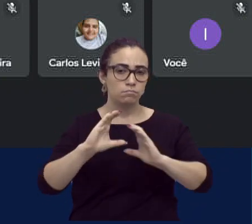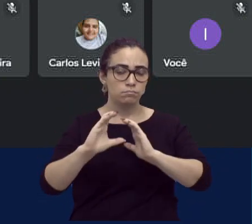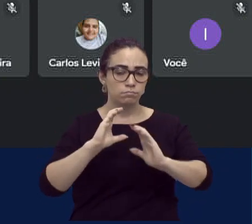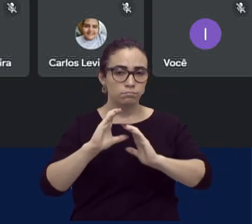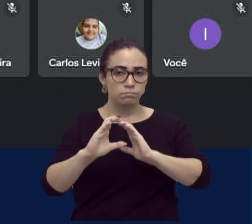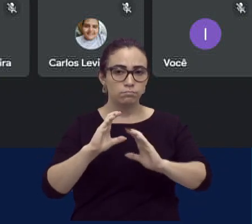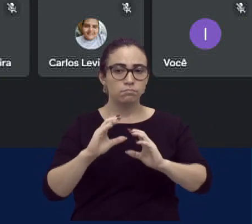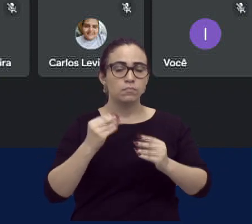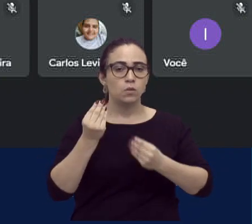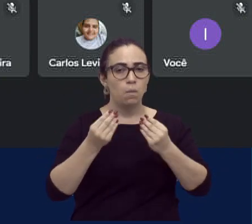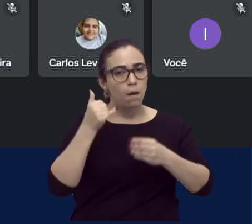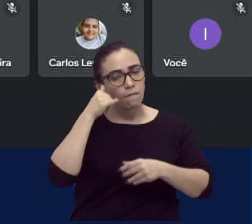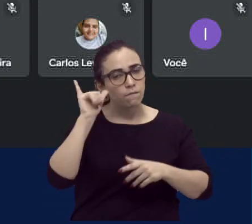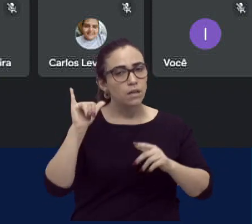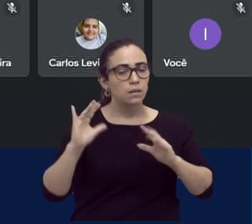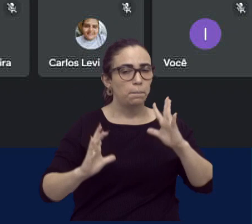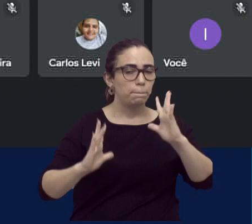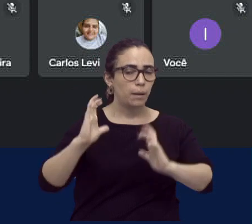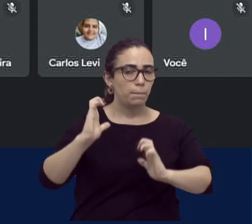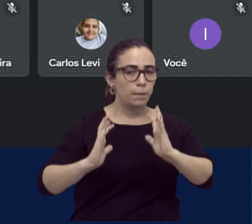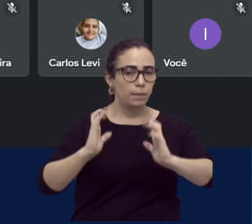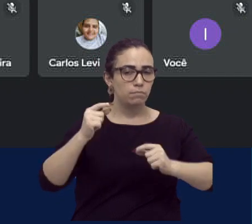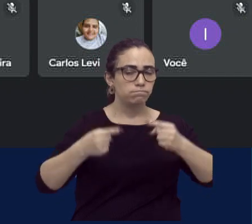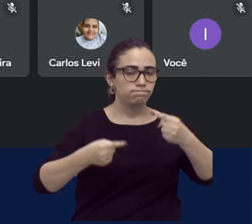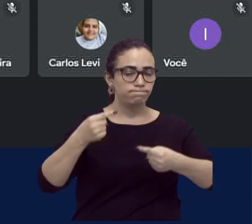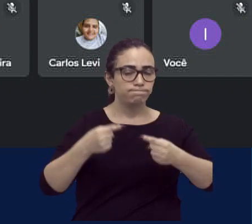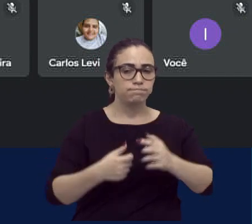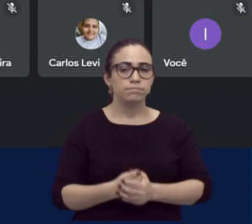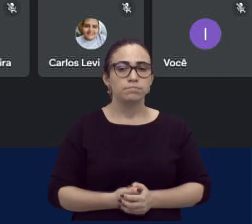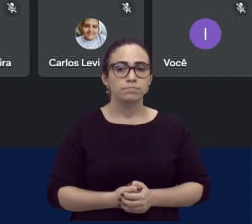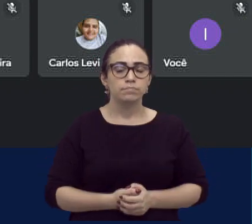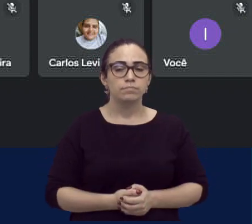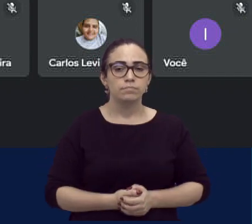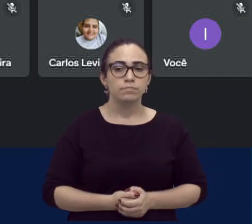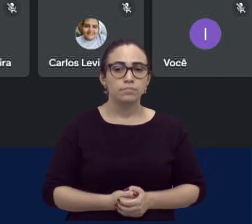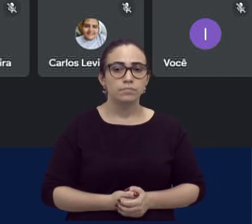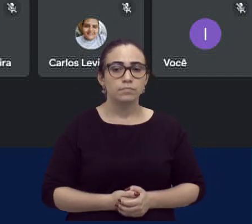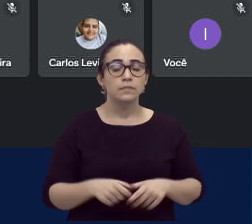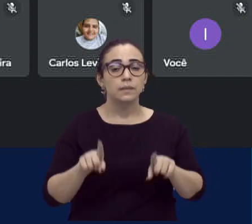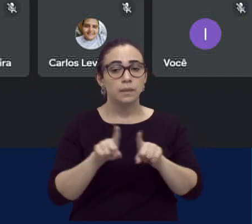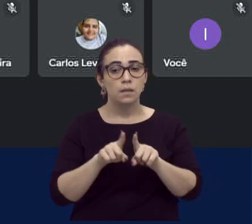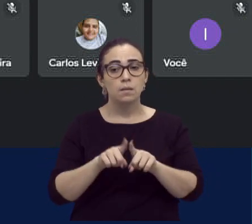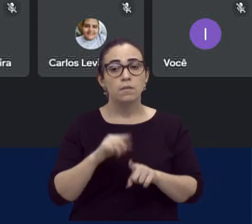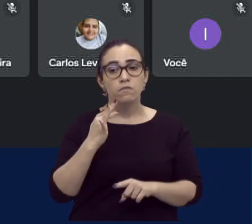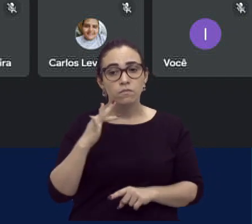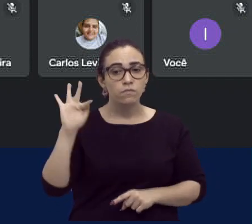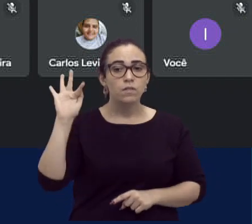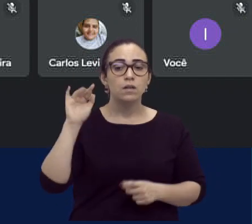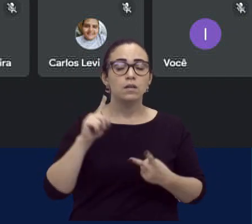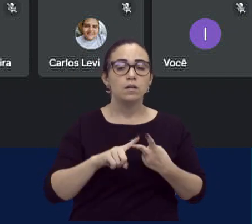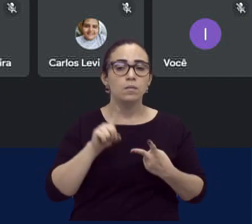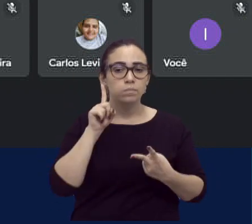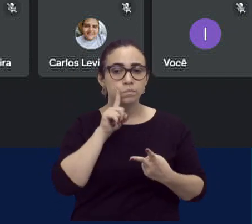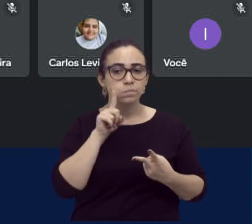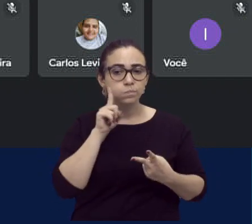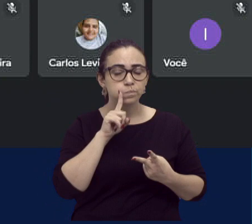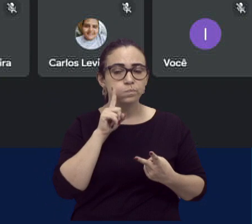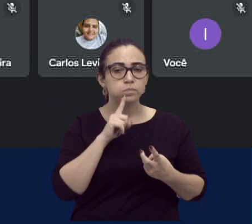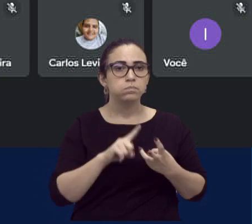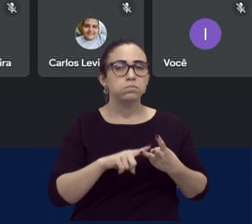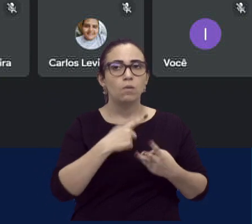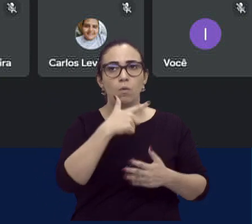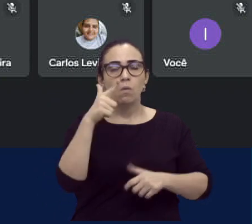na gestão de conflitos. Porém, ela está mais ampliada na França, nos Estados Unidos,